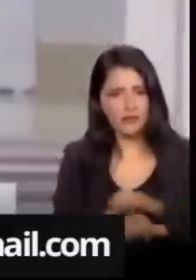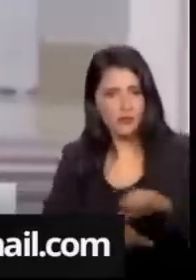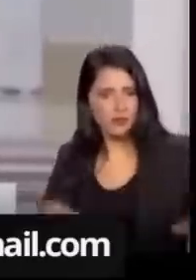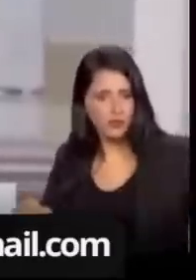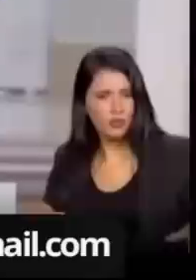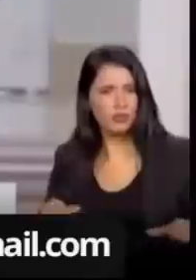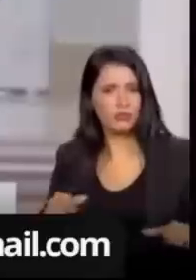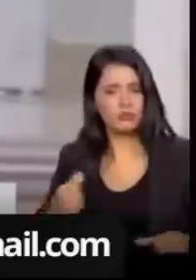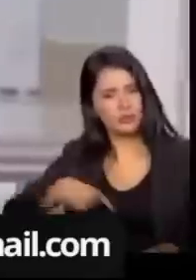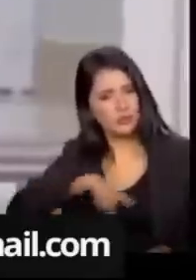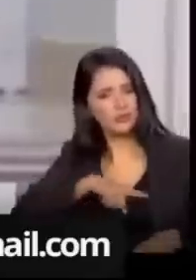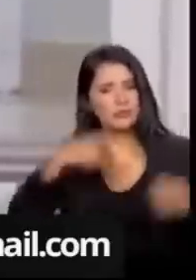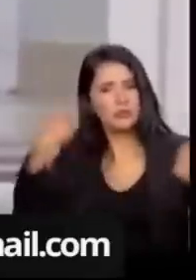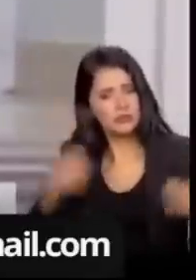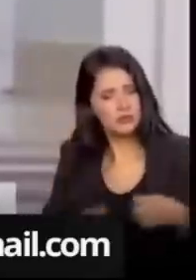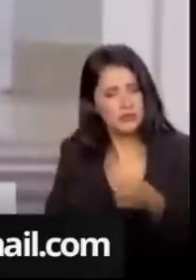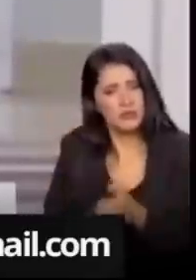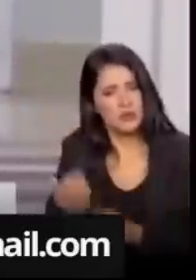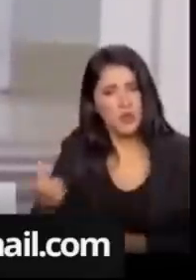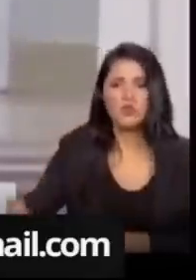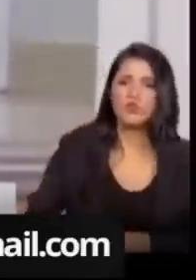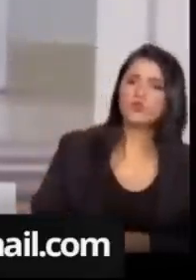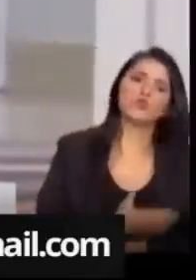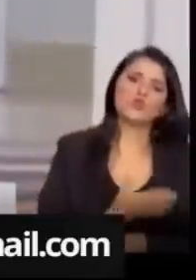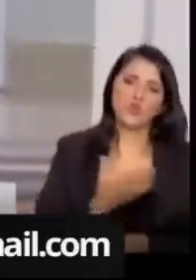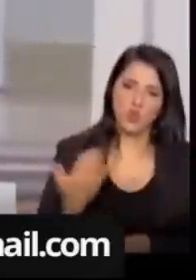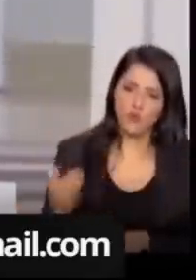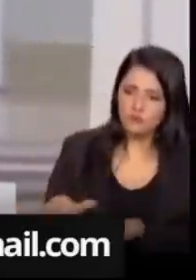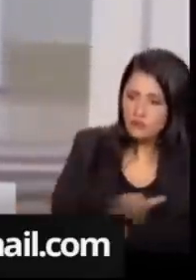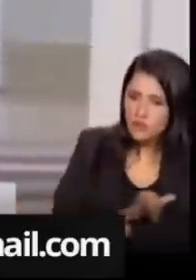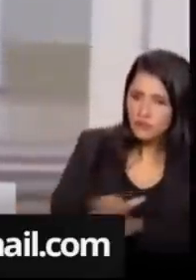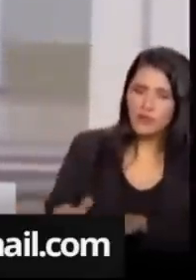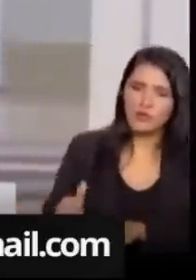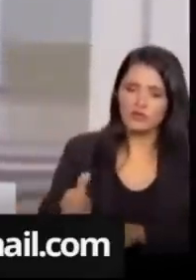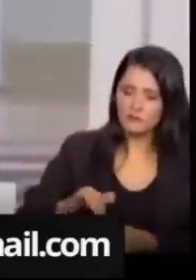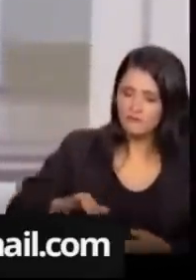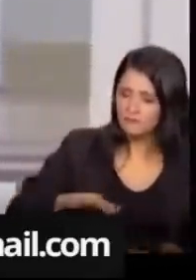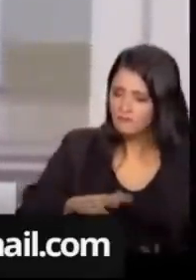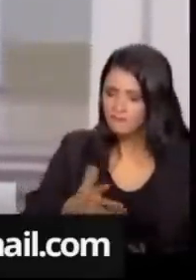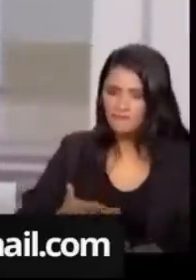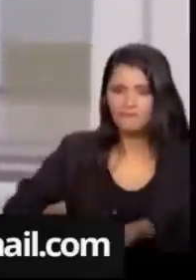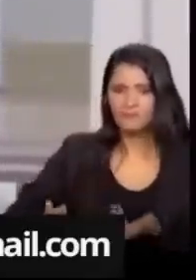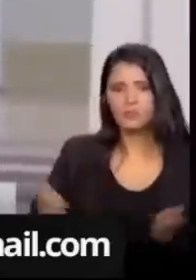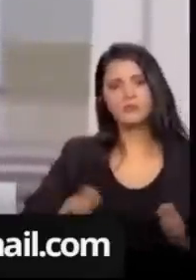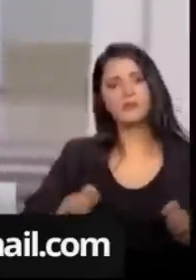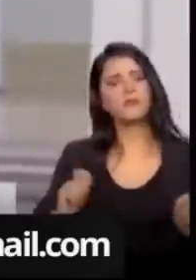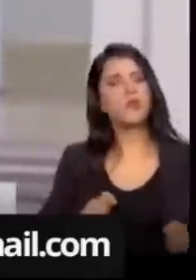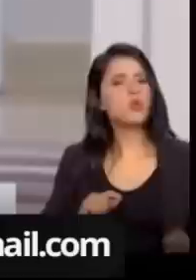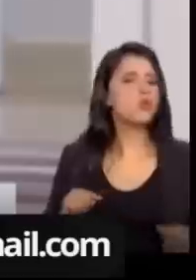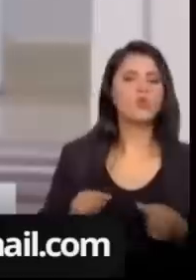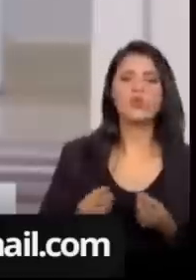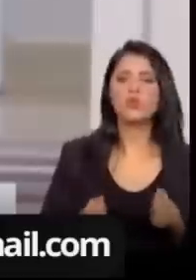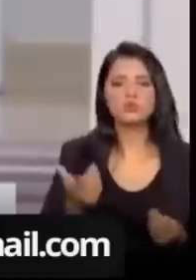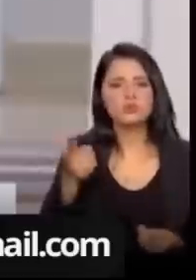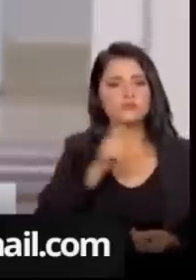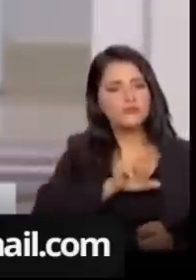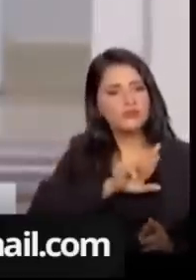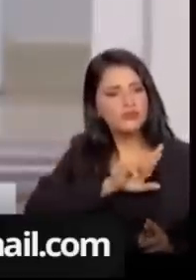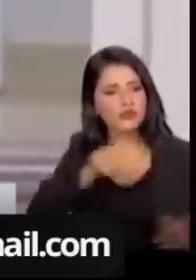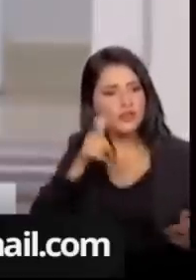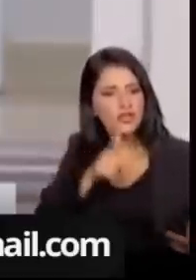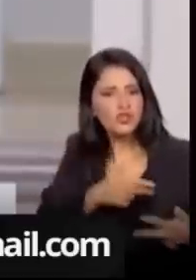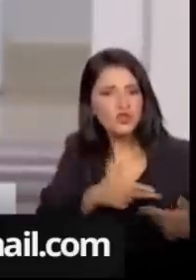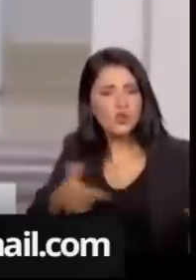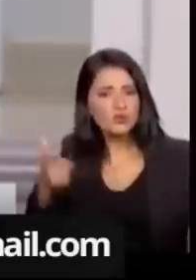construir um novo mecanismo internacional que possa fazer coisa diferente